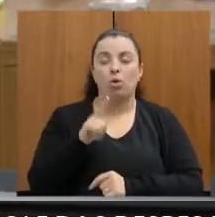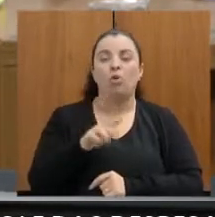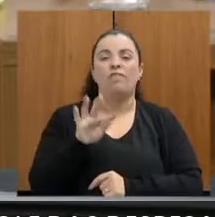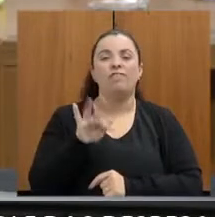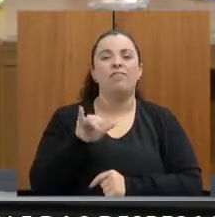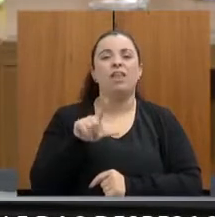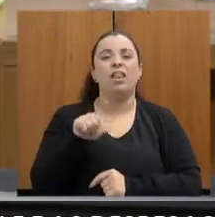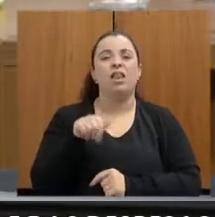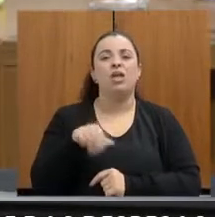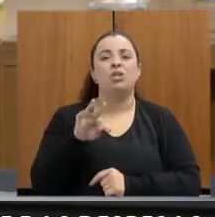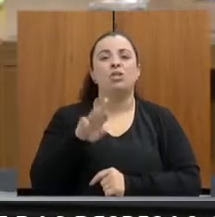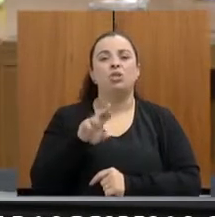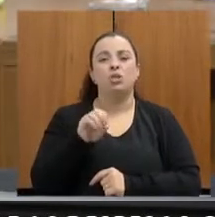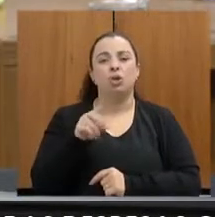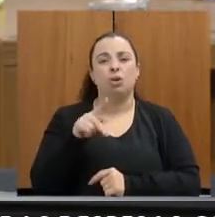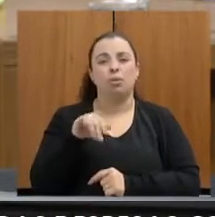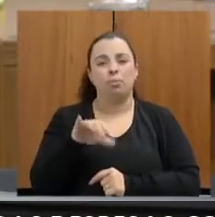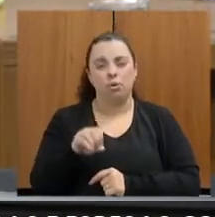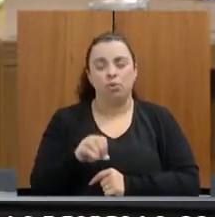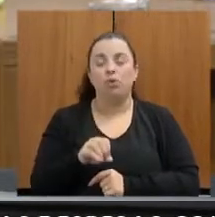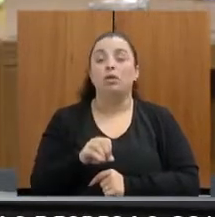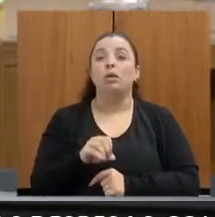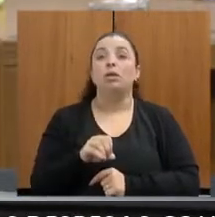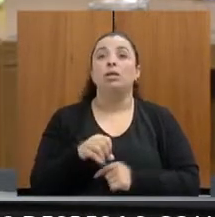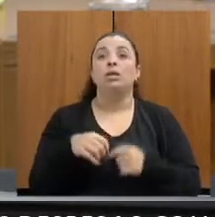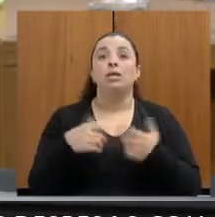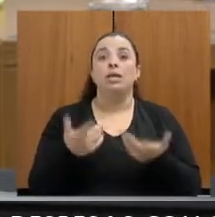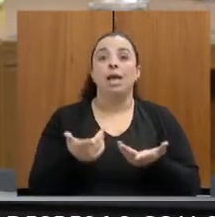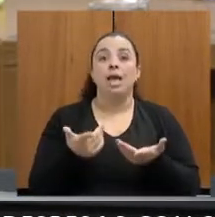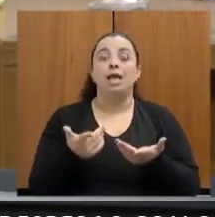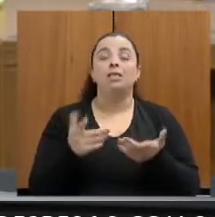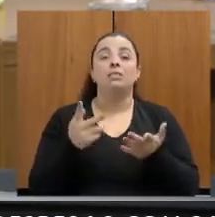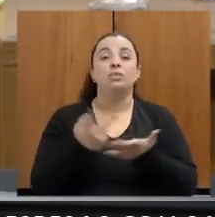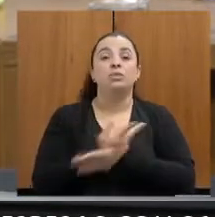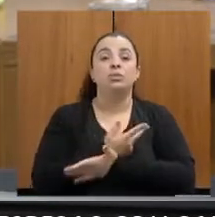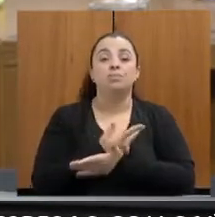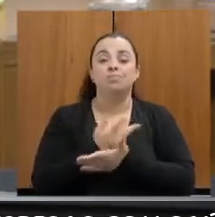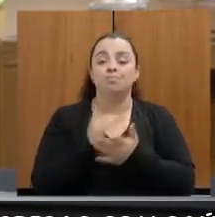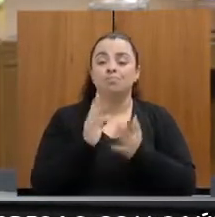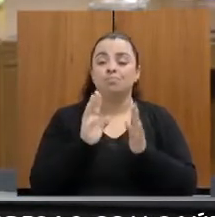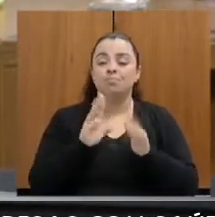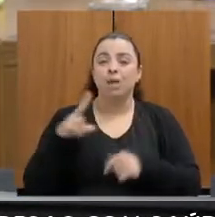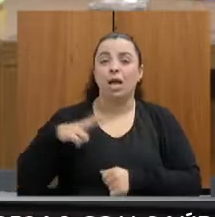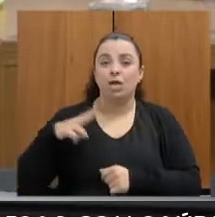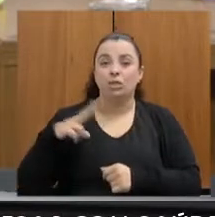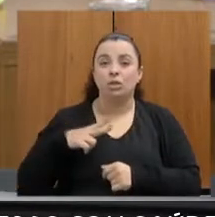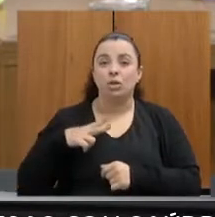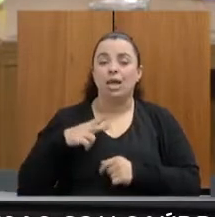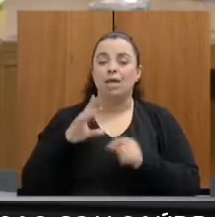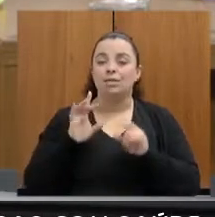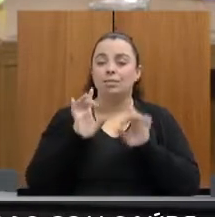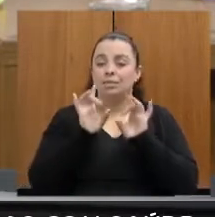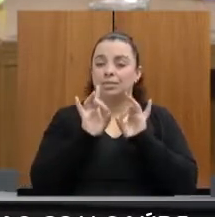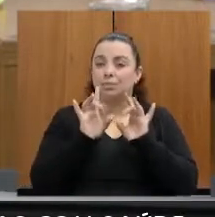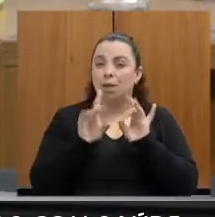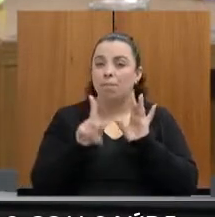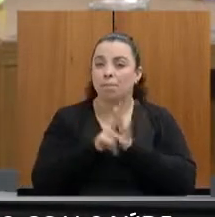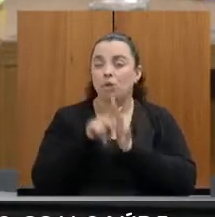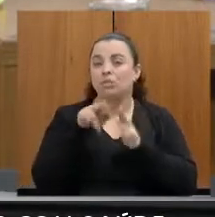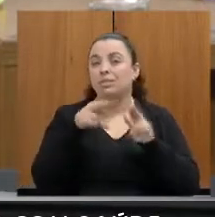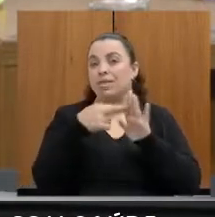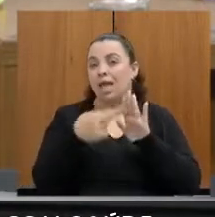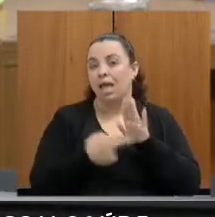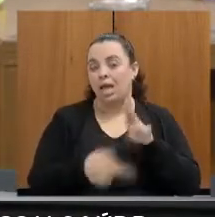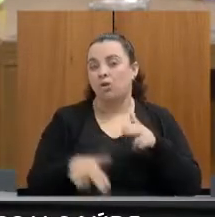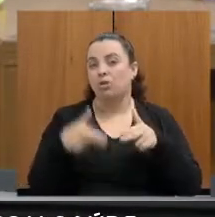é particular específica da regulação lá em Uberaba são